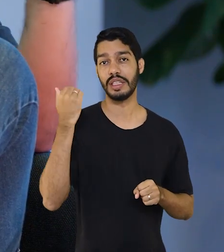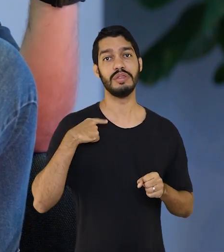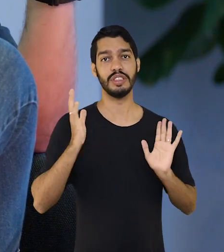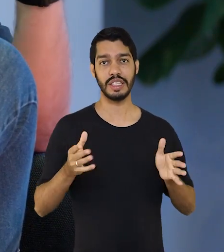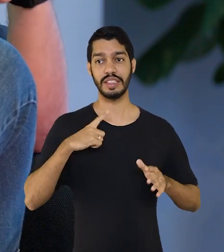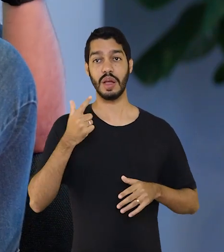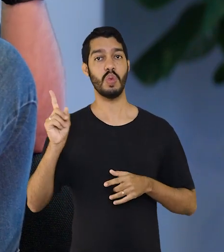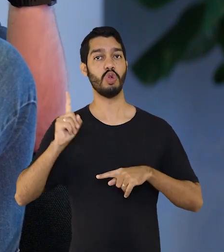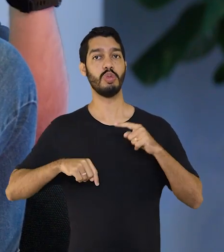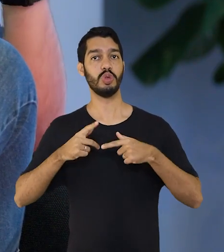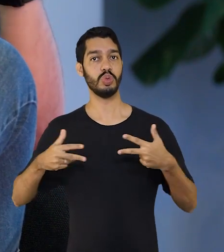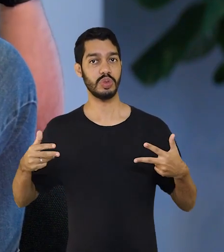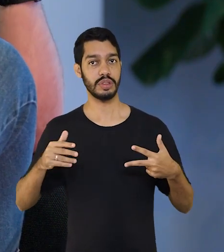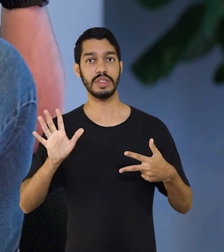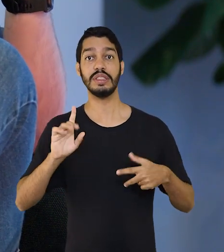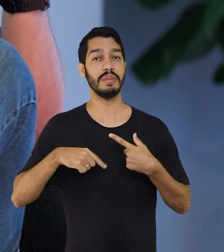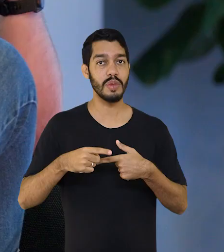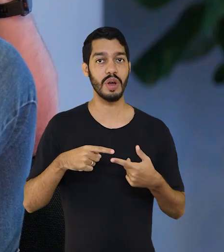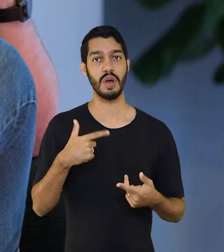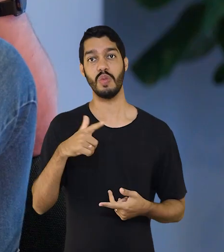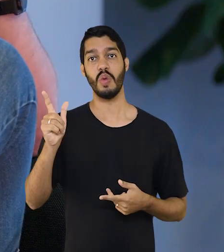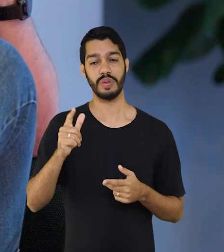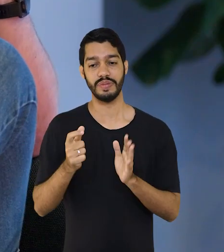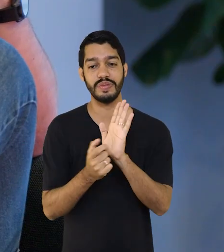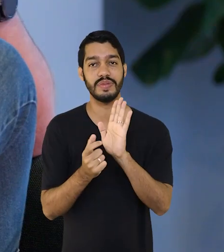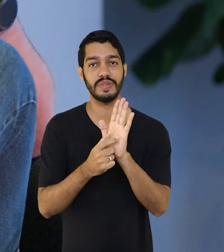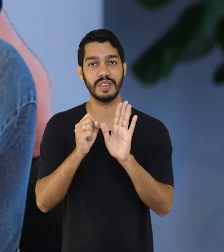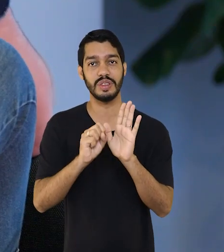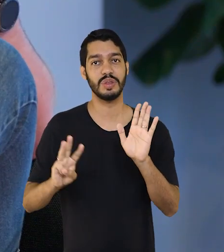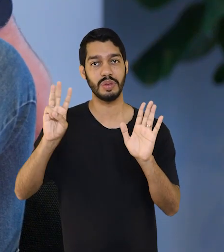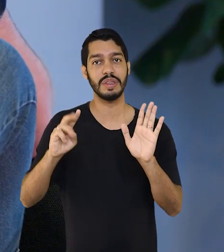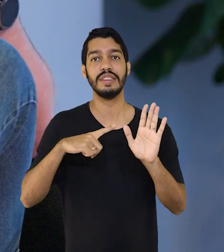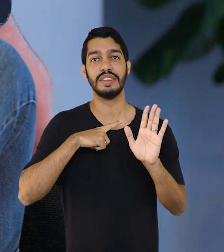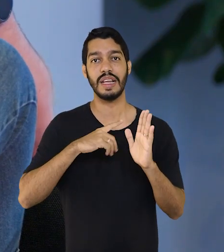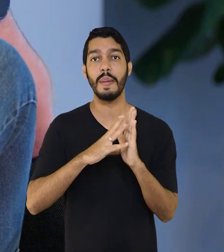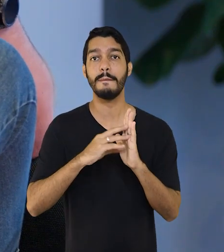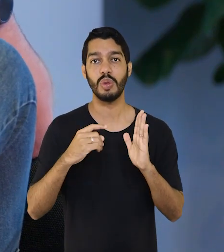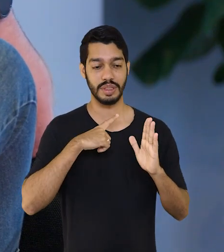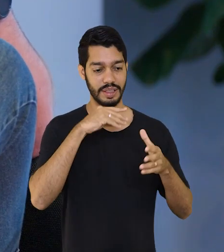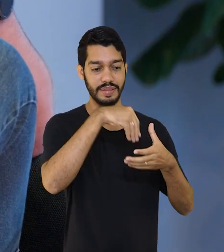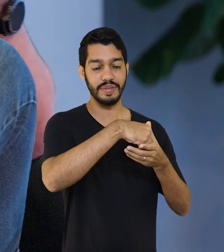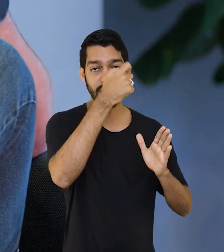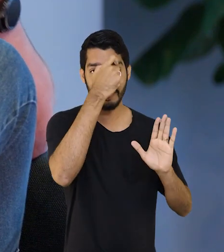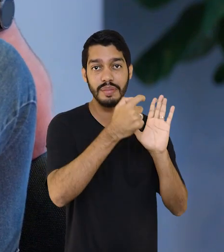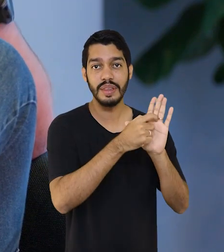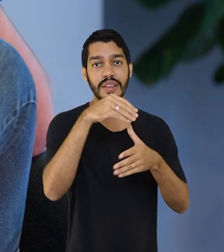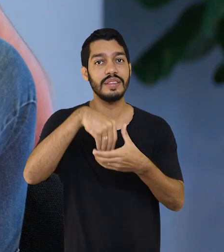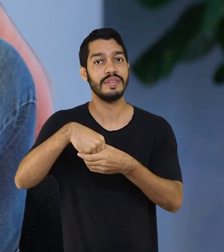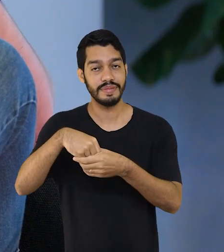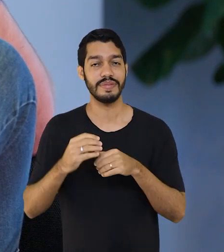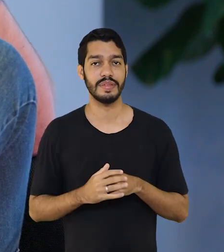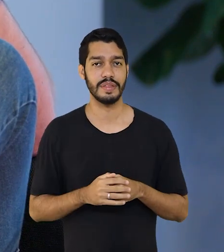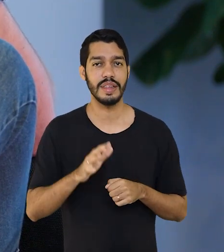tinha um outro produto, 2 anos depois evoluiu para o que hoje é o software, que tem esse modelo proprietário de inteligência artificial no